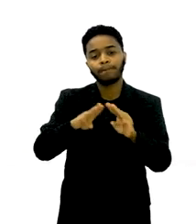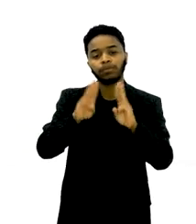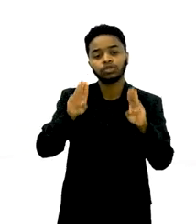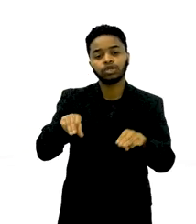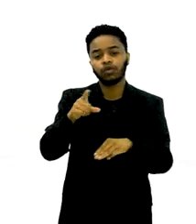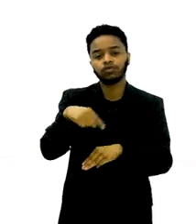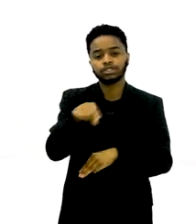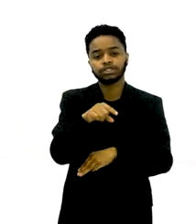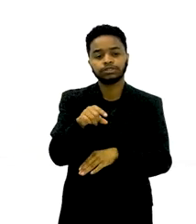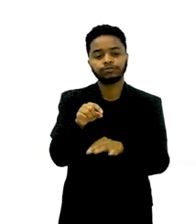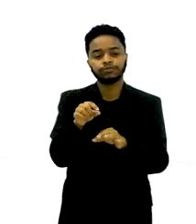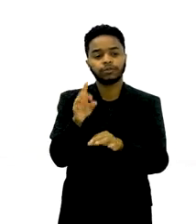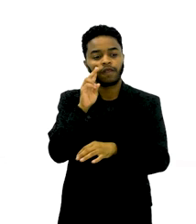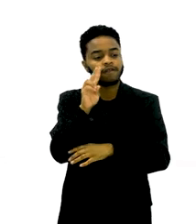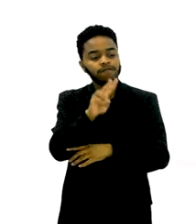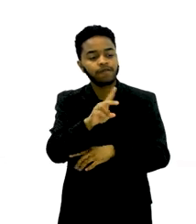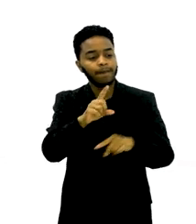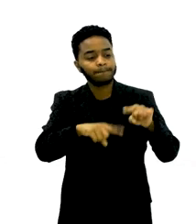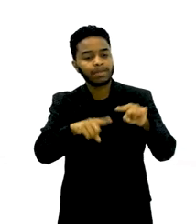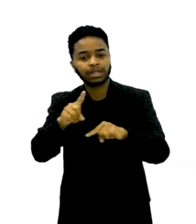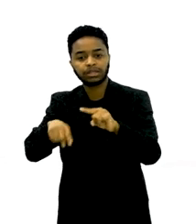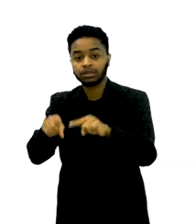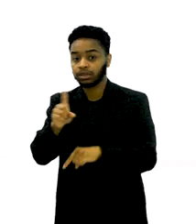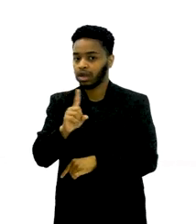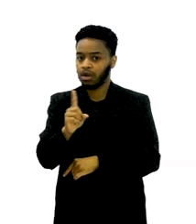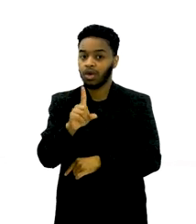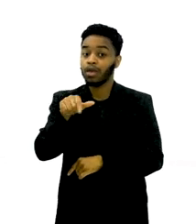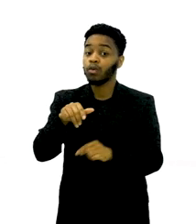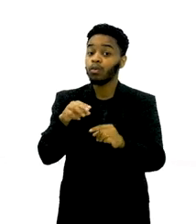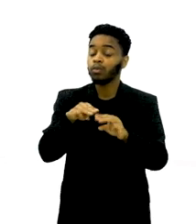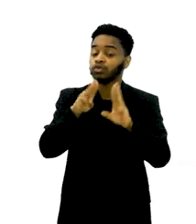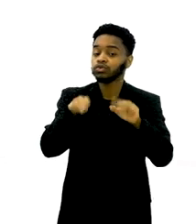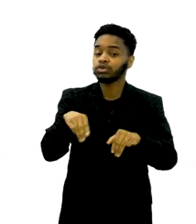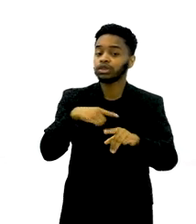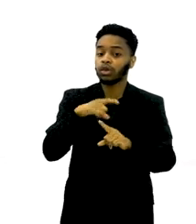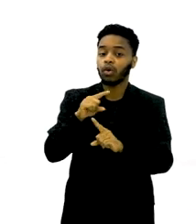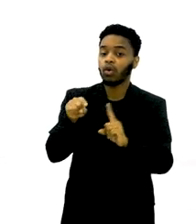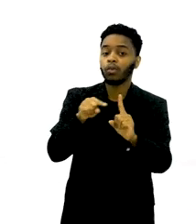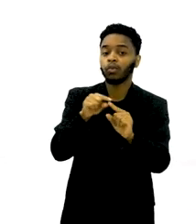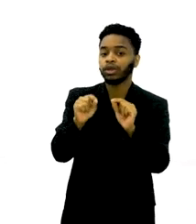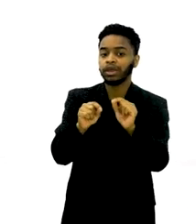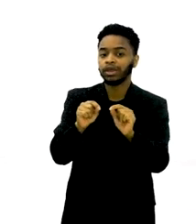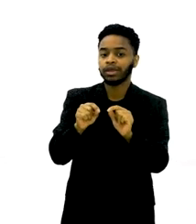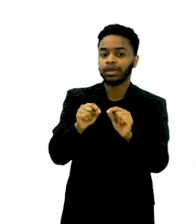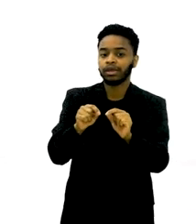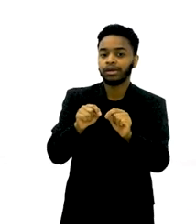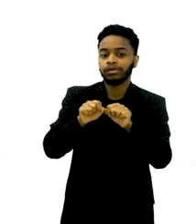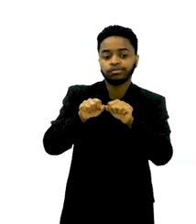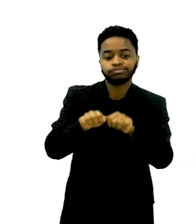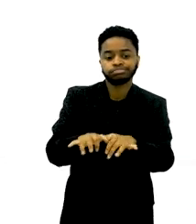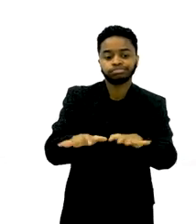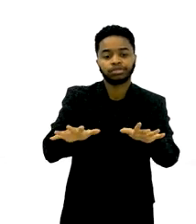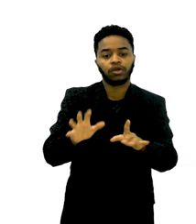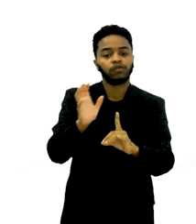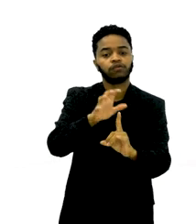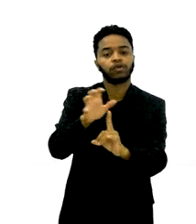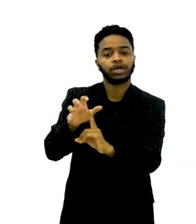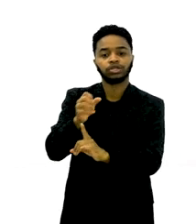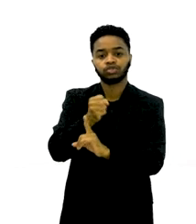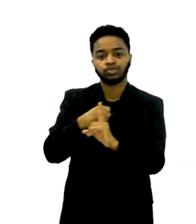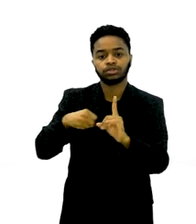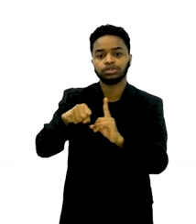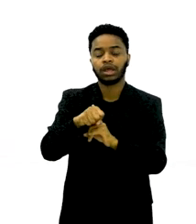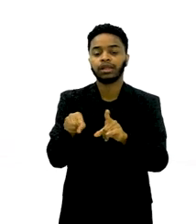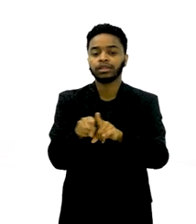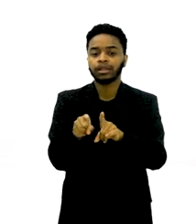contemplar objetos ele é um museu para afetar a sociedade em geral